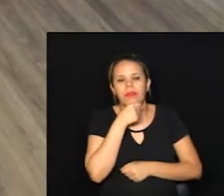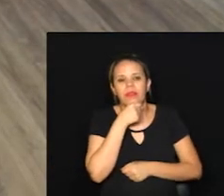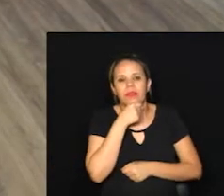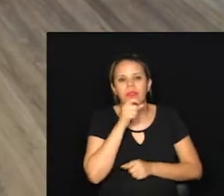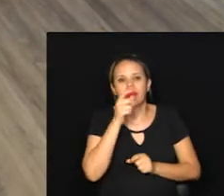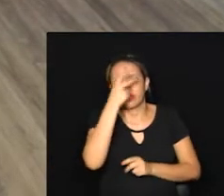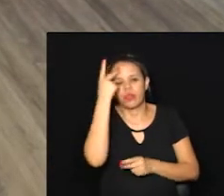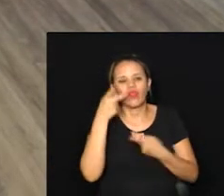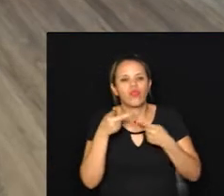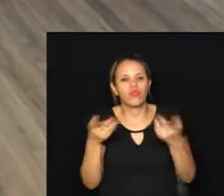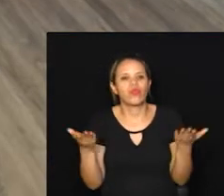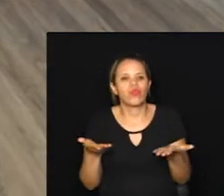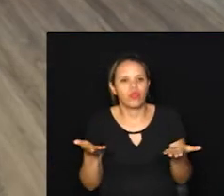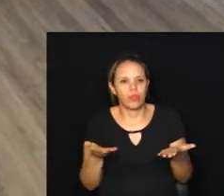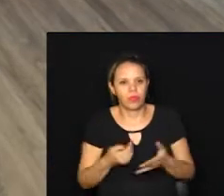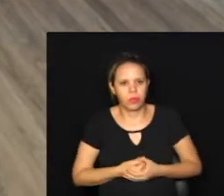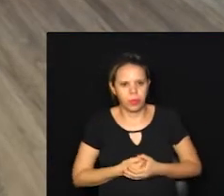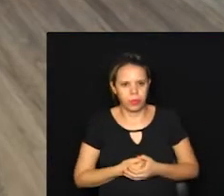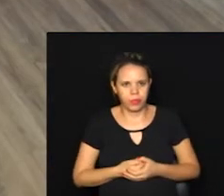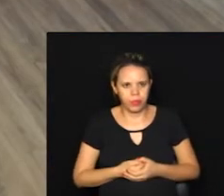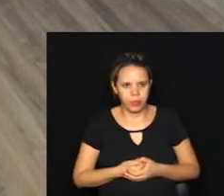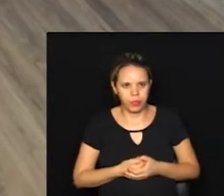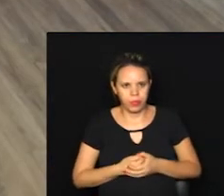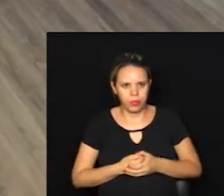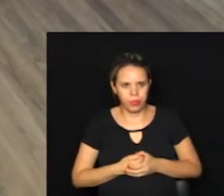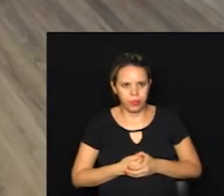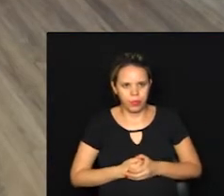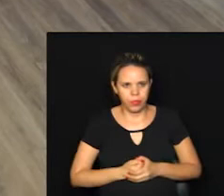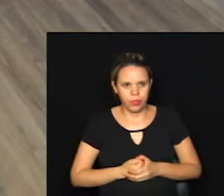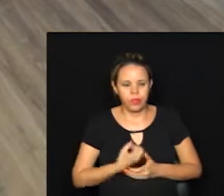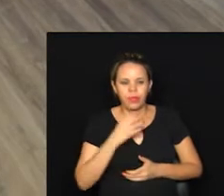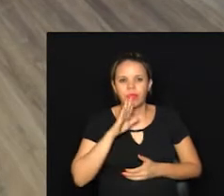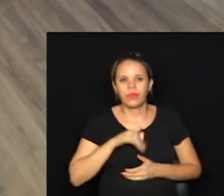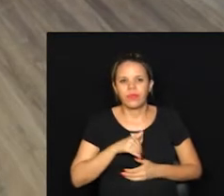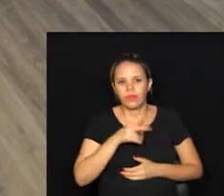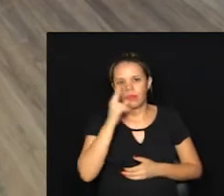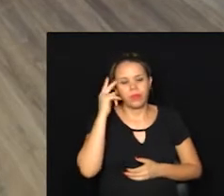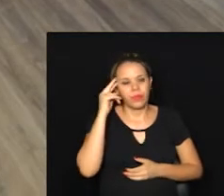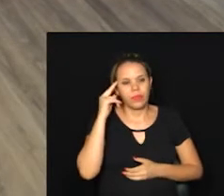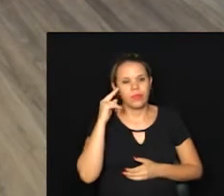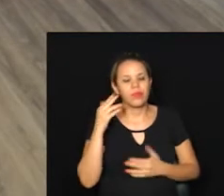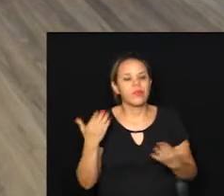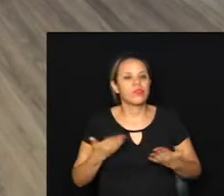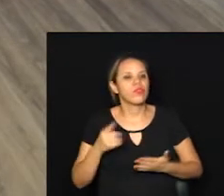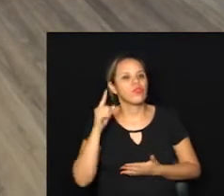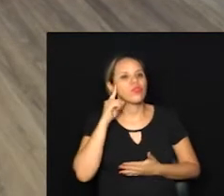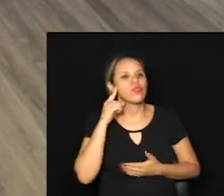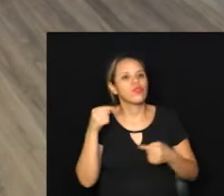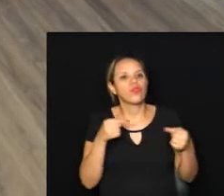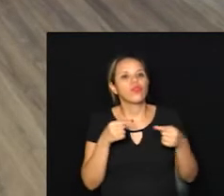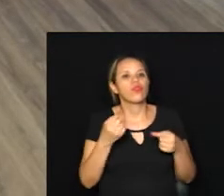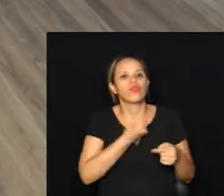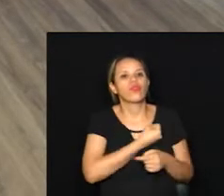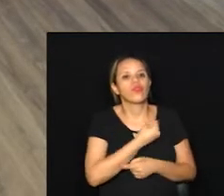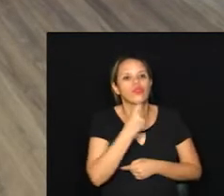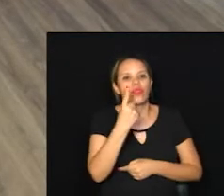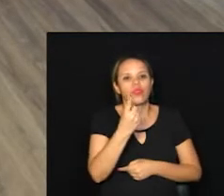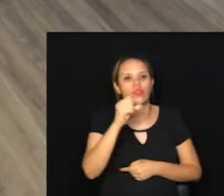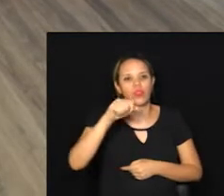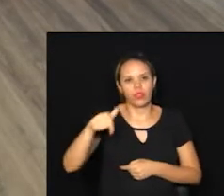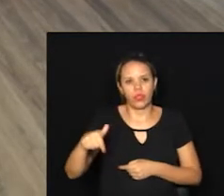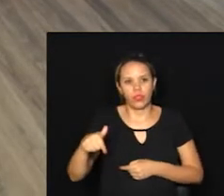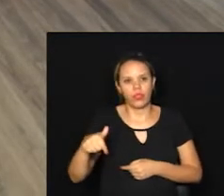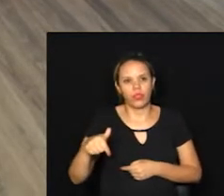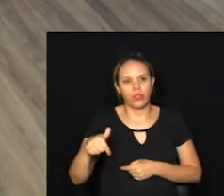os convidados de hoje. Olha só, já aparecendo aí na tela. Boa tarde, André Aranha. Hoje é dia de derby número 197,